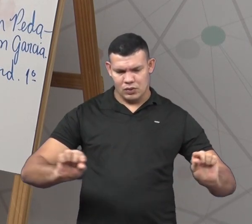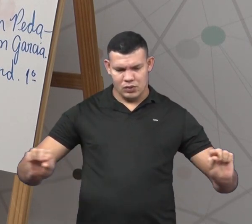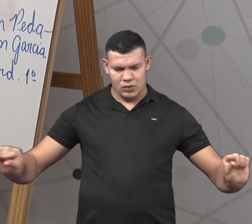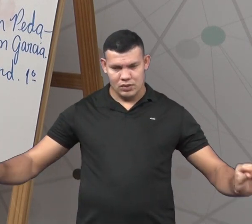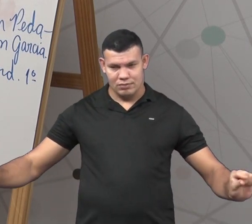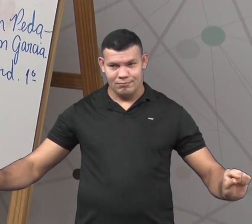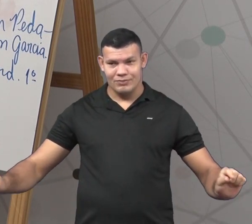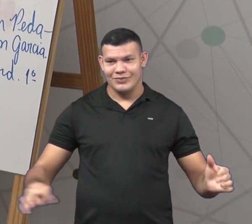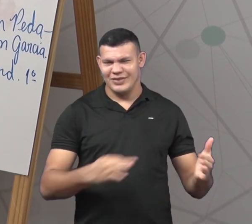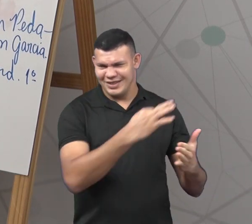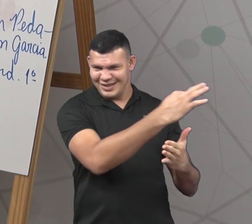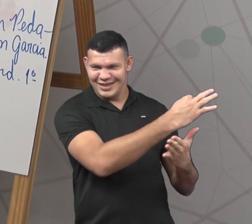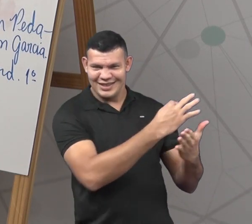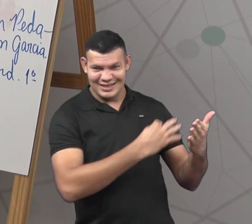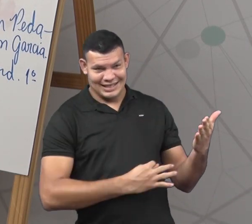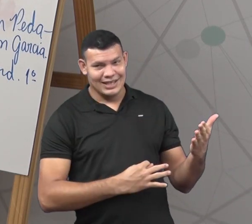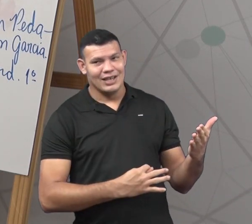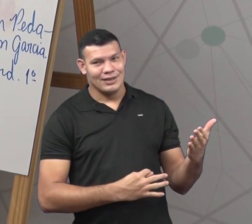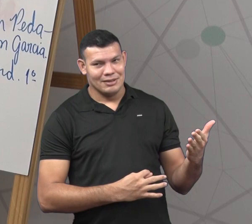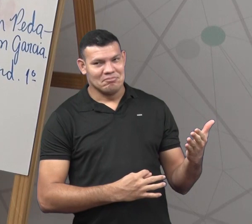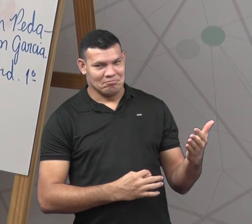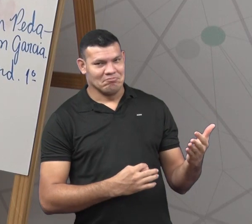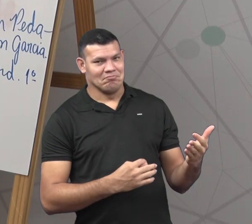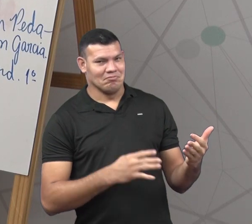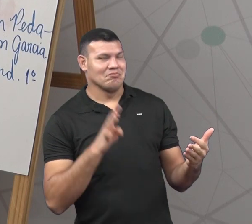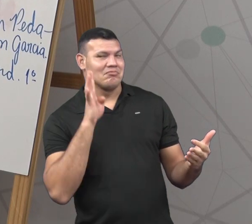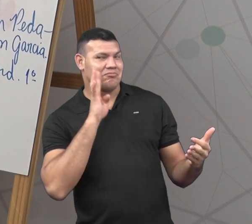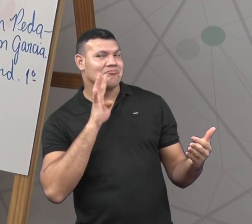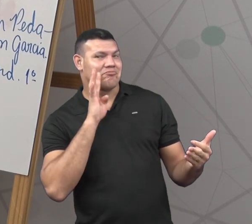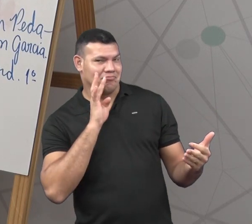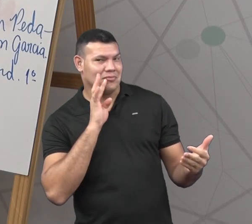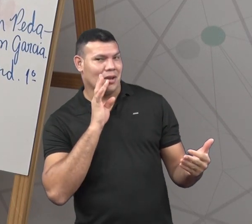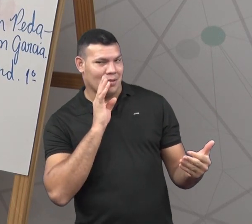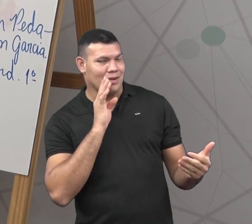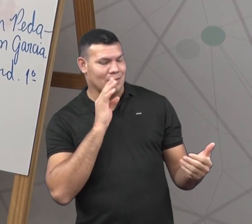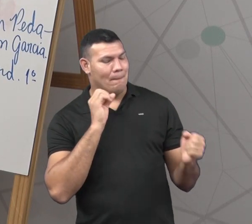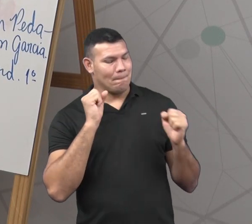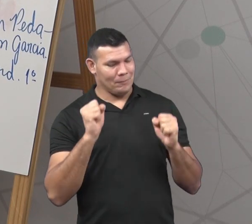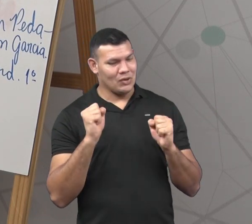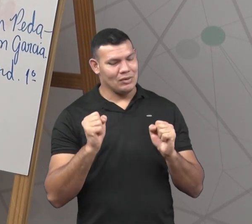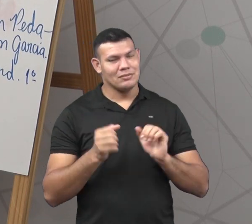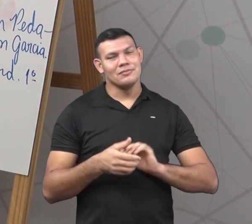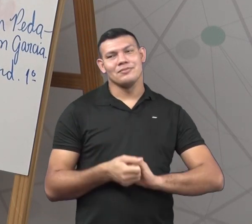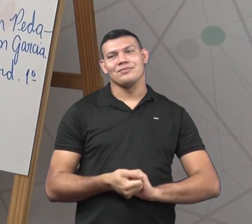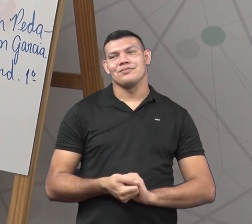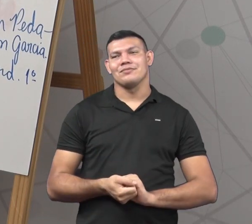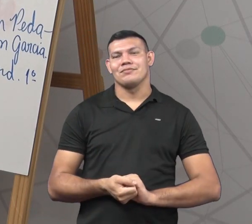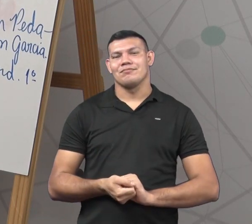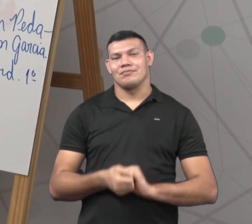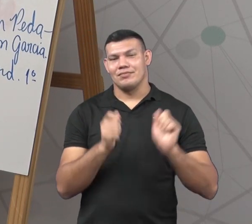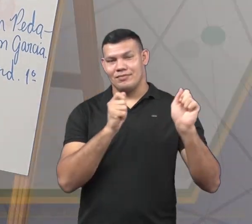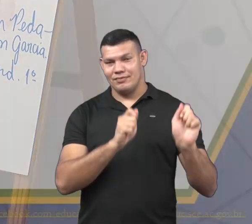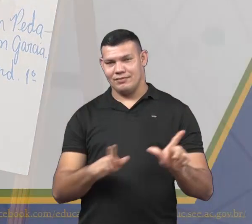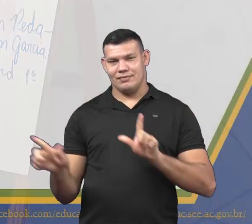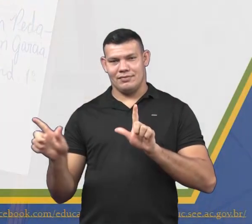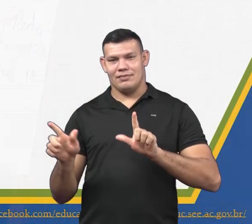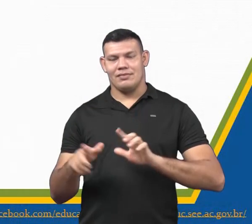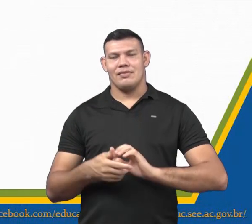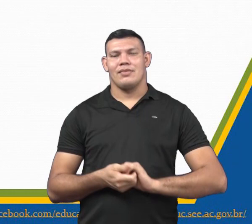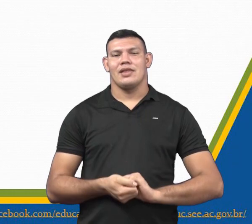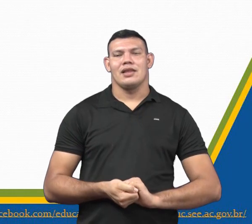num texto, que também pode ser organizado dessa forma, tá bom? Vamos lá para a telinha.